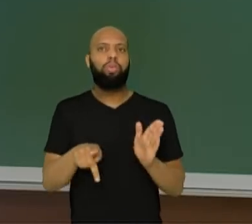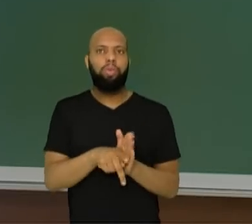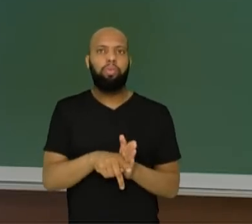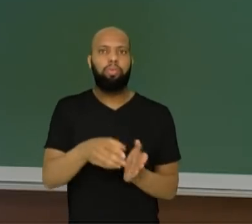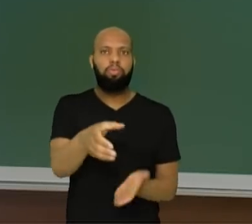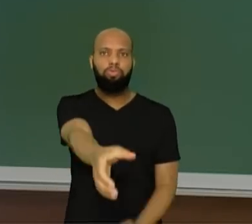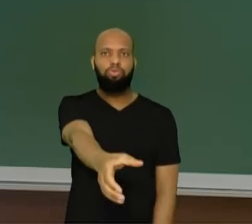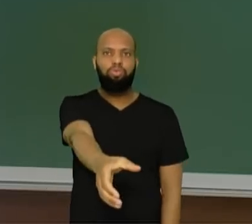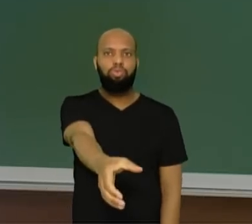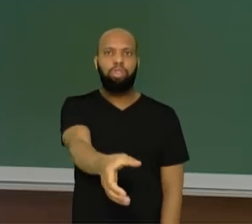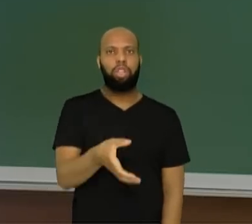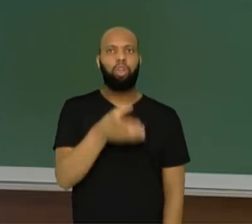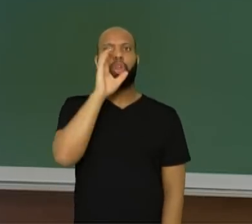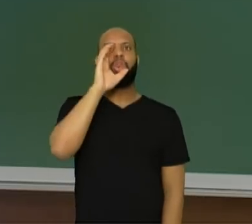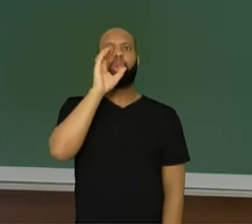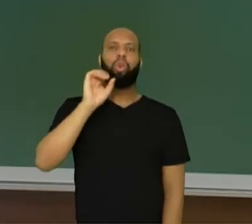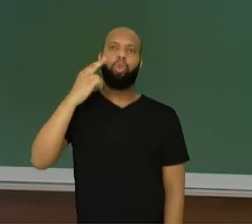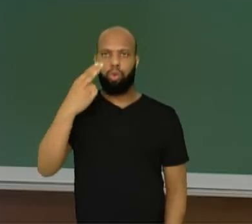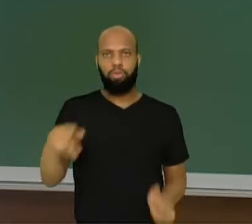água ou um alimento.